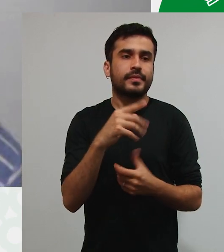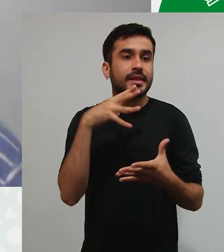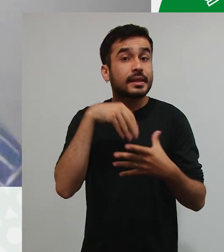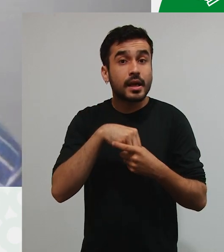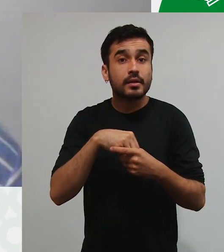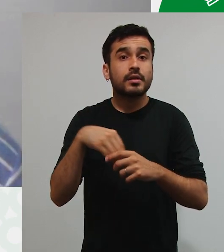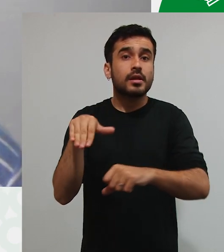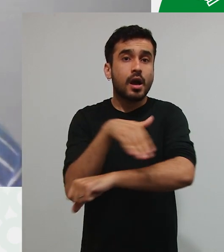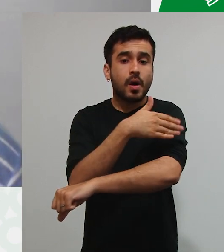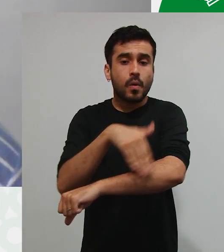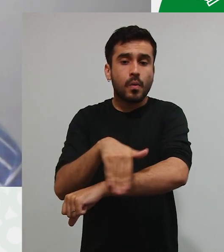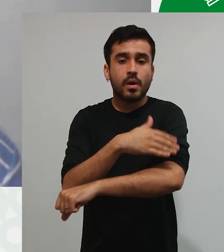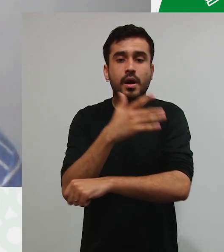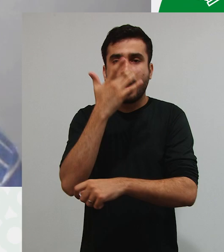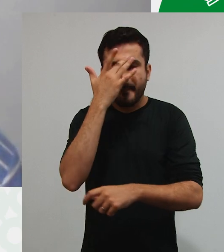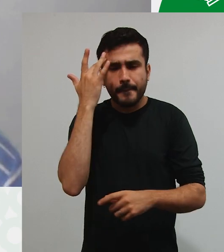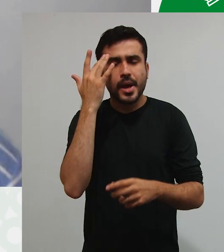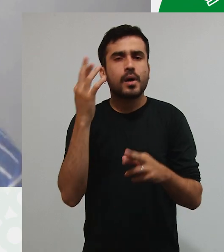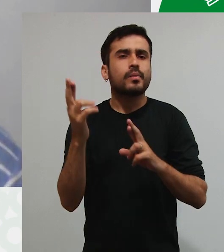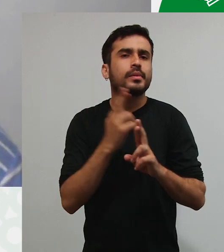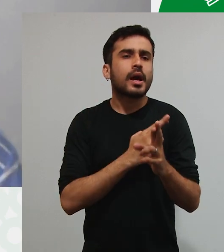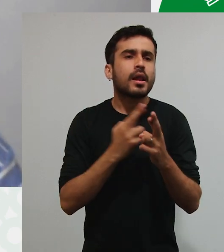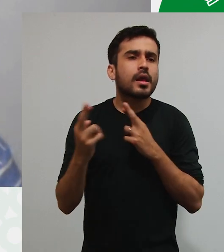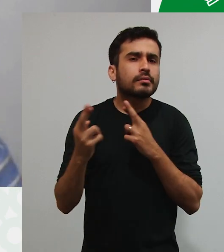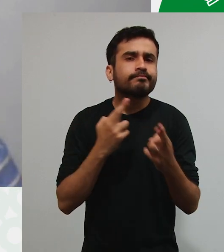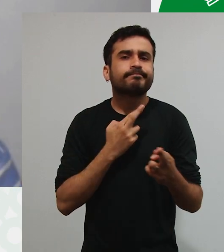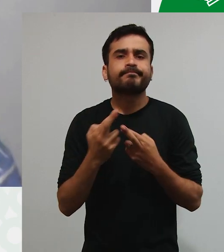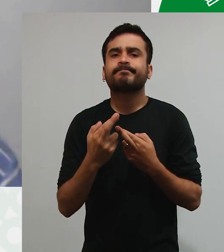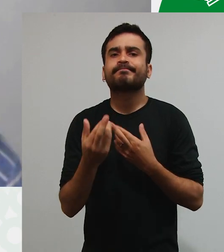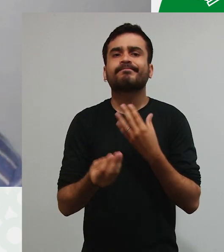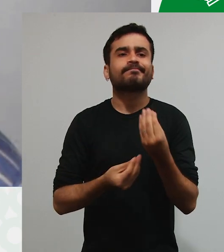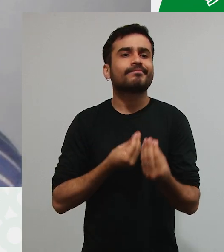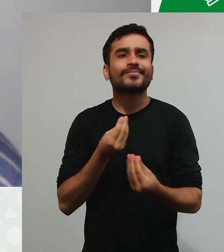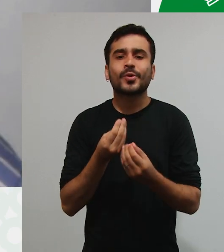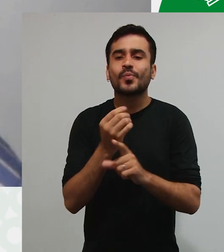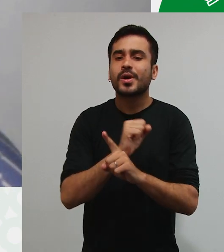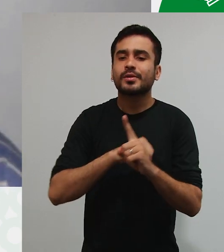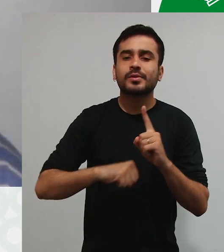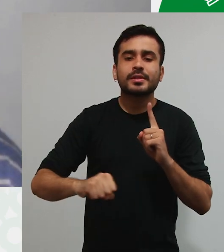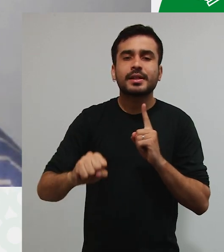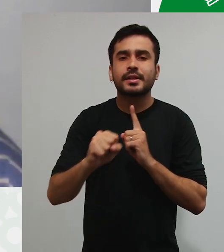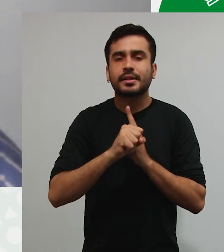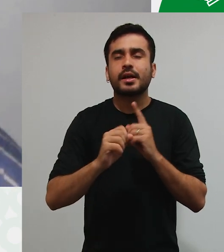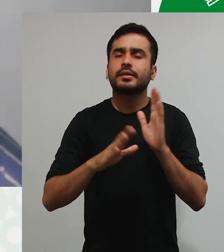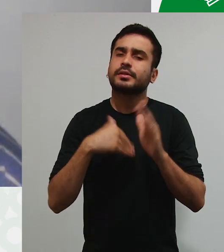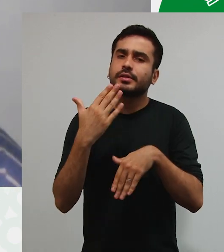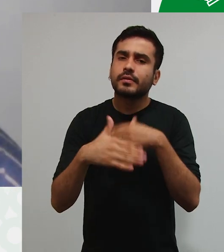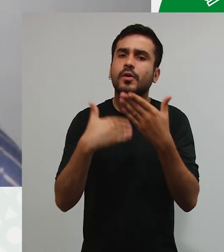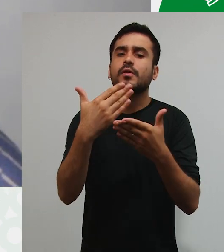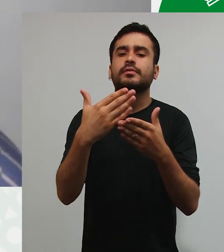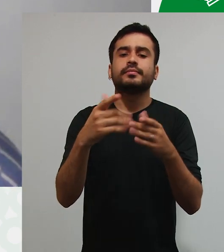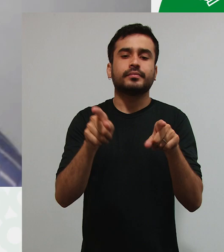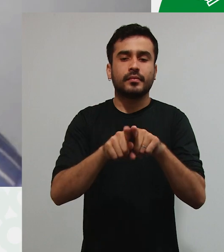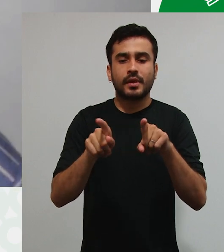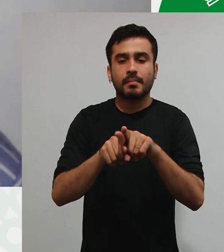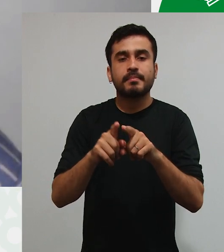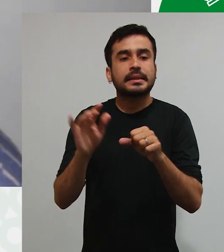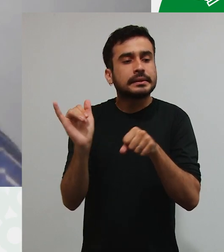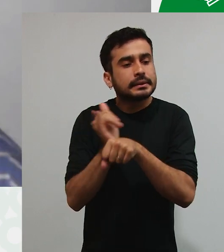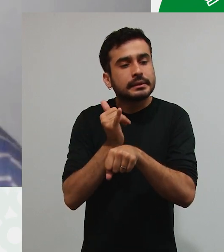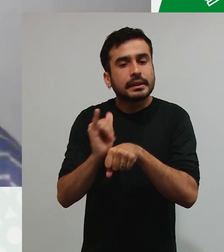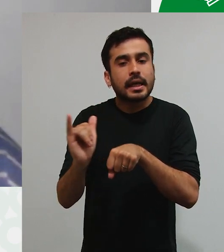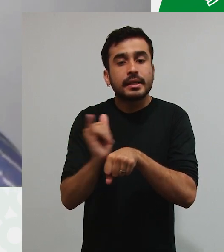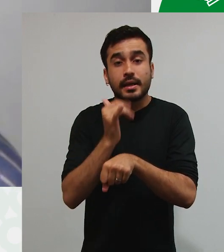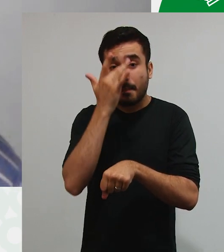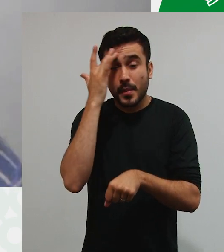constrói dentro da rua, como as pessoas se relacionavam, como são os laços de sociabilidade que se desenvolvem, como